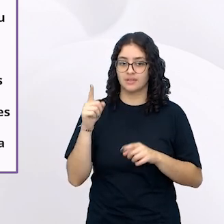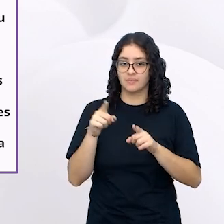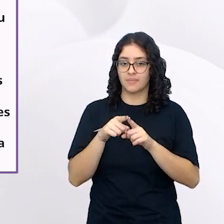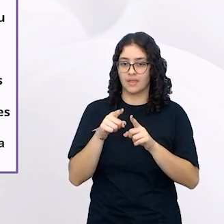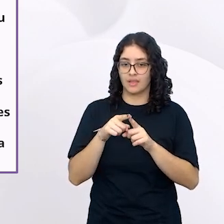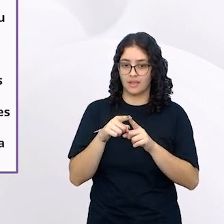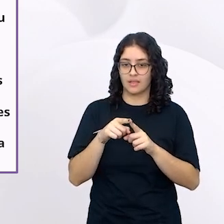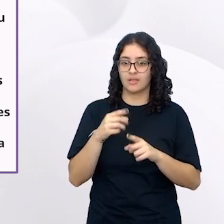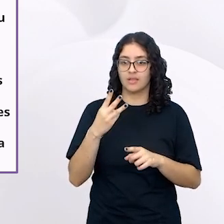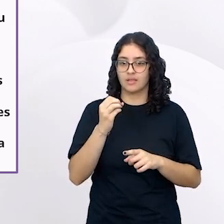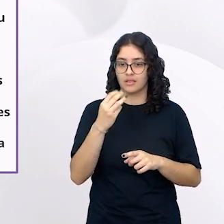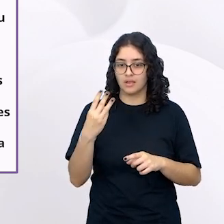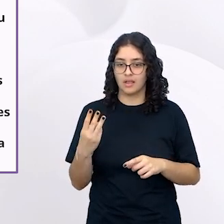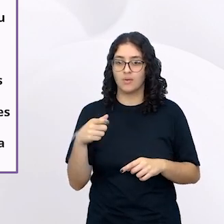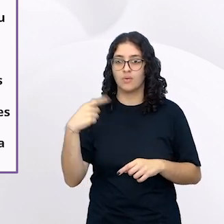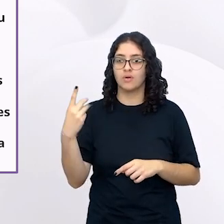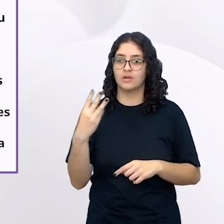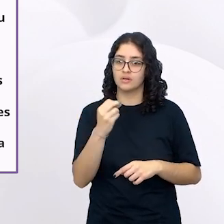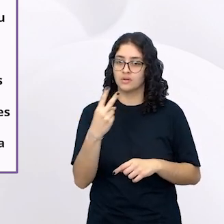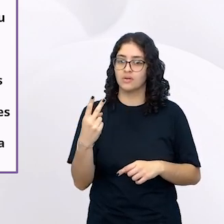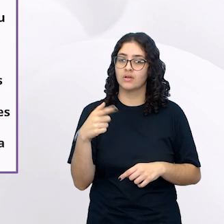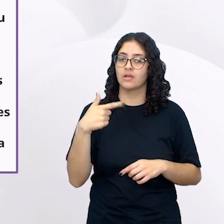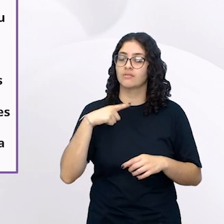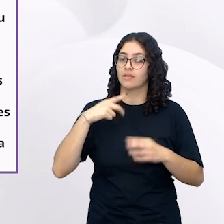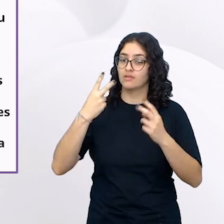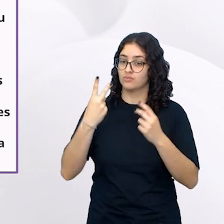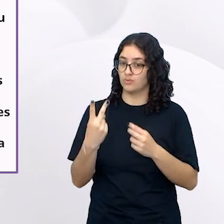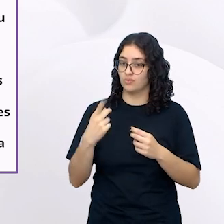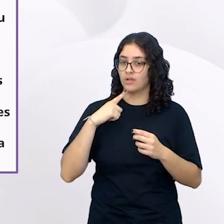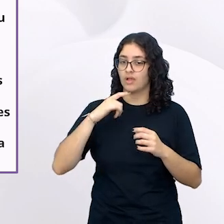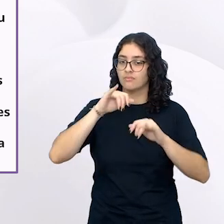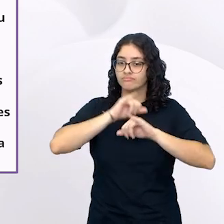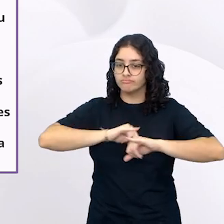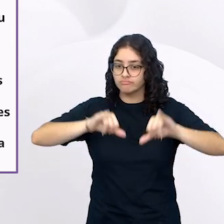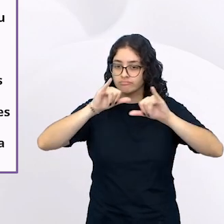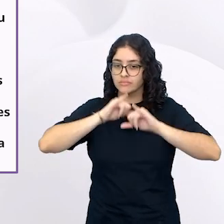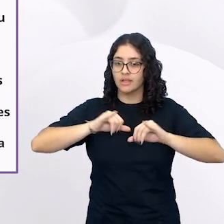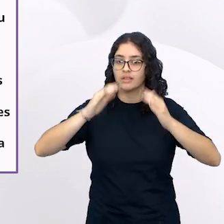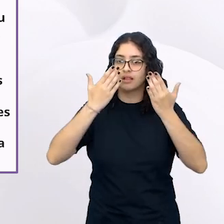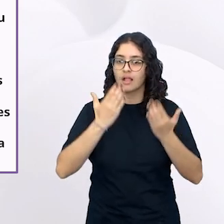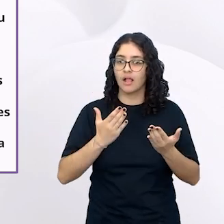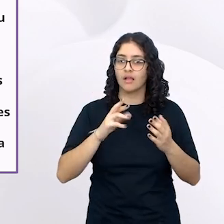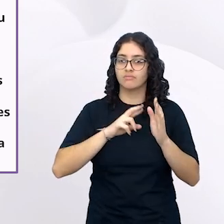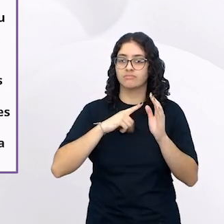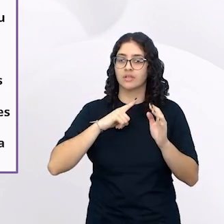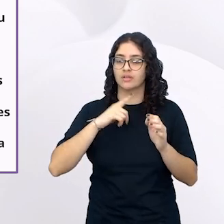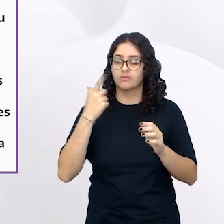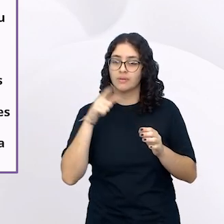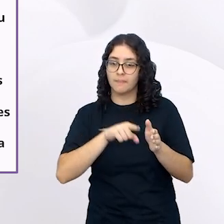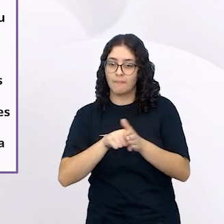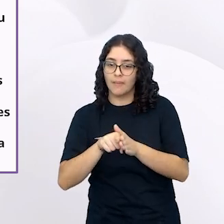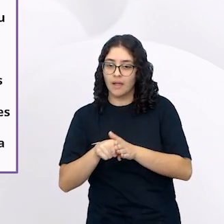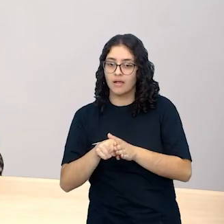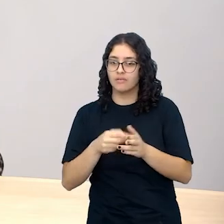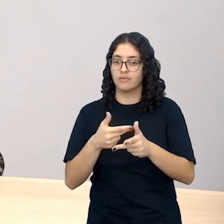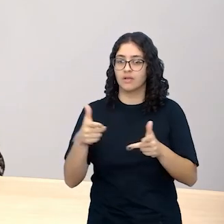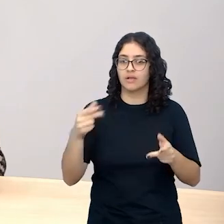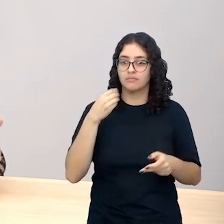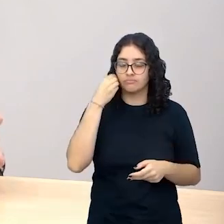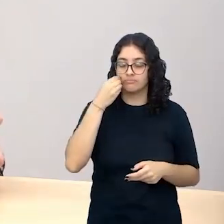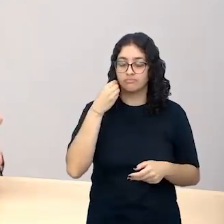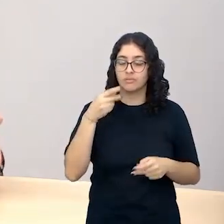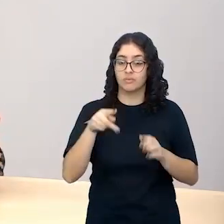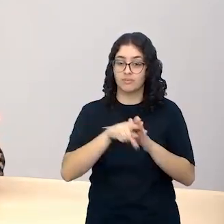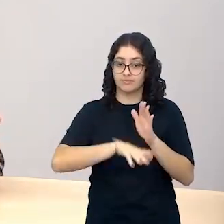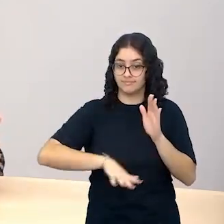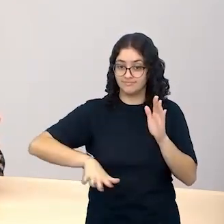científica, e a 302, que é comunicar resultados e análises e pesquisa. A comunicação é importante dentro do cenário. É uma